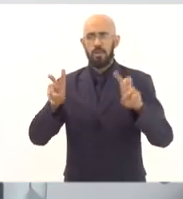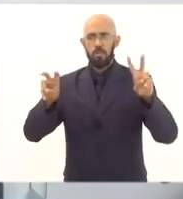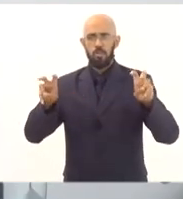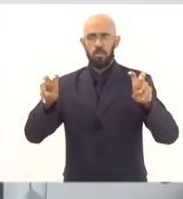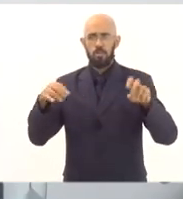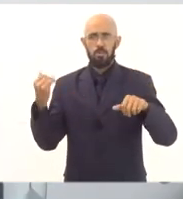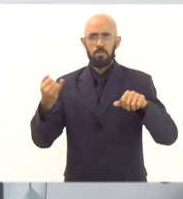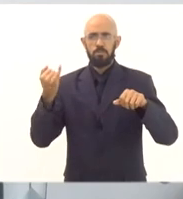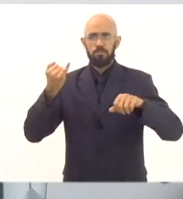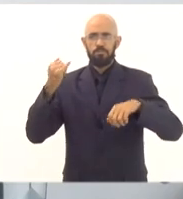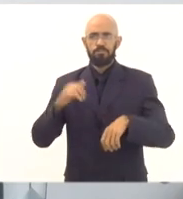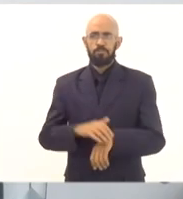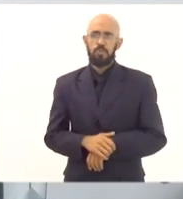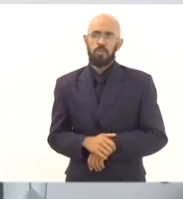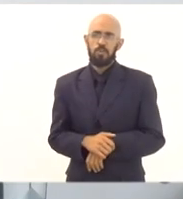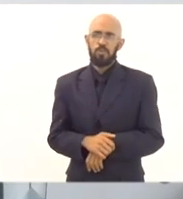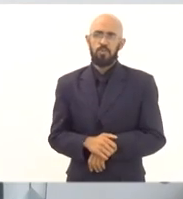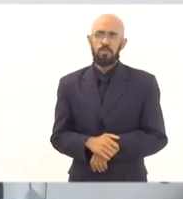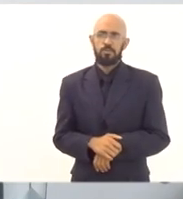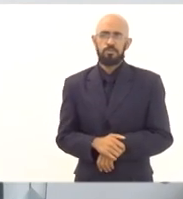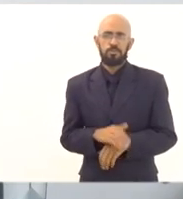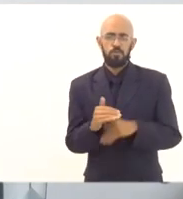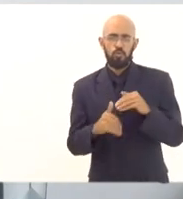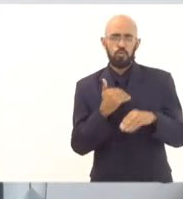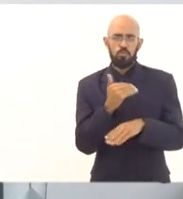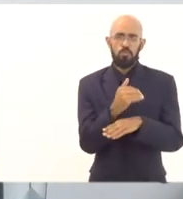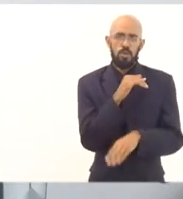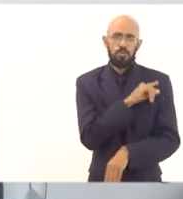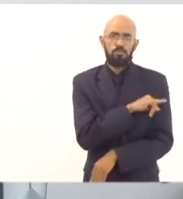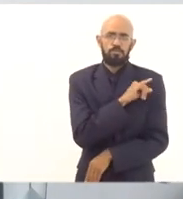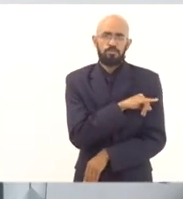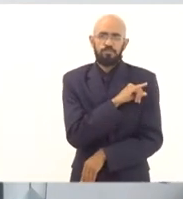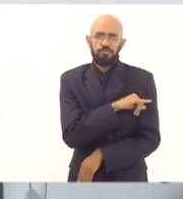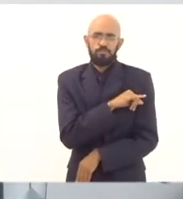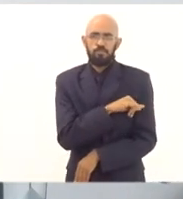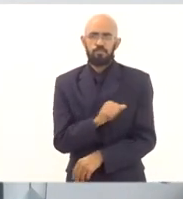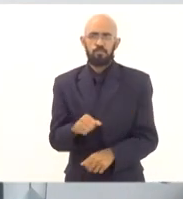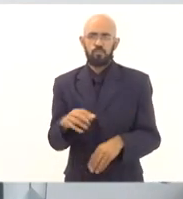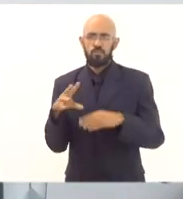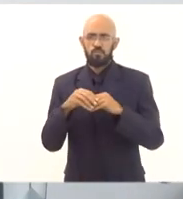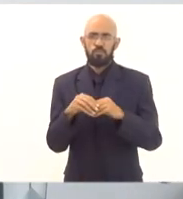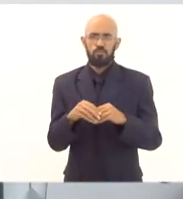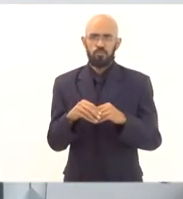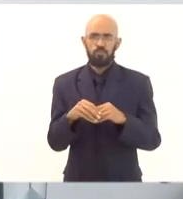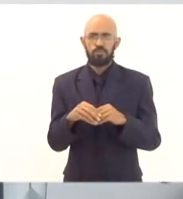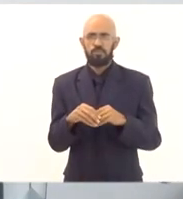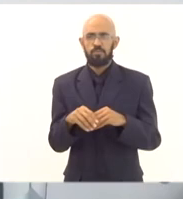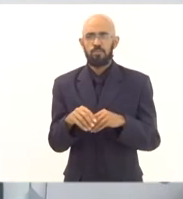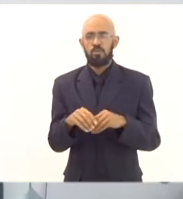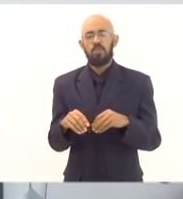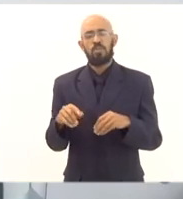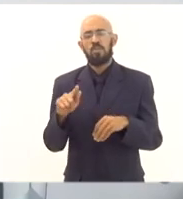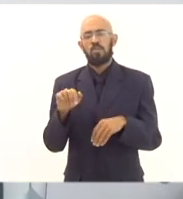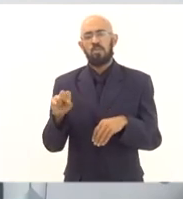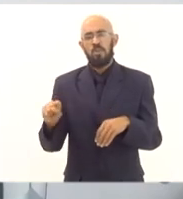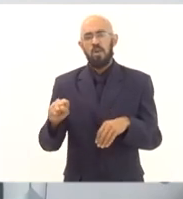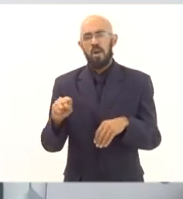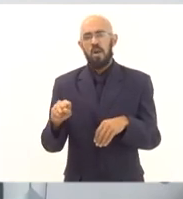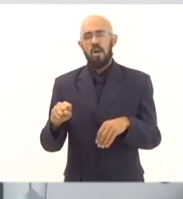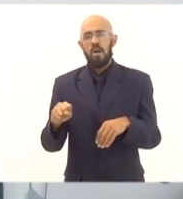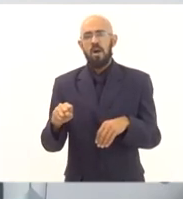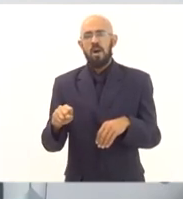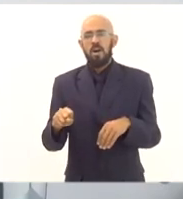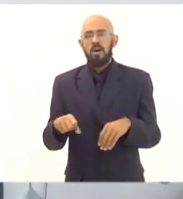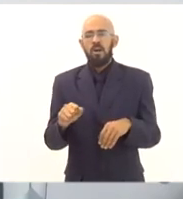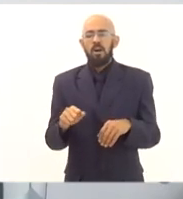tema importante que acho que o supera RJ com esse adicional do valor do gás é